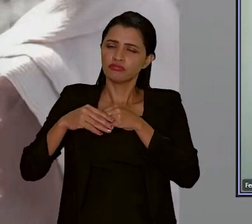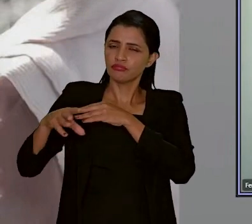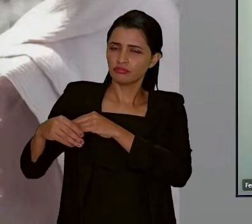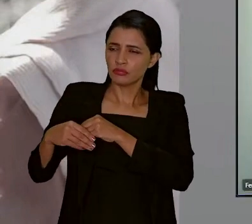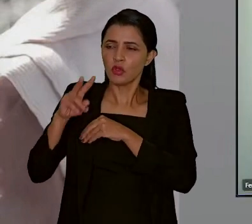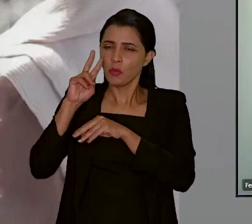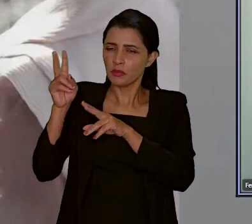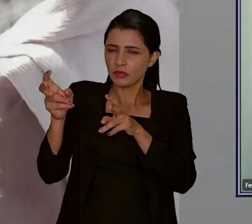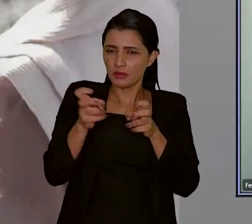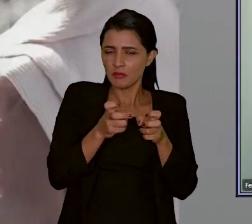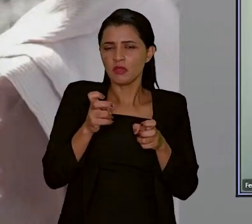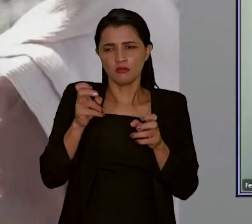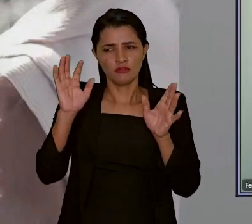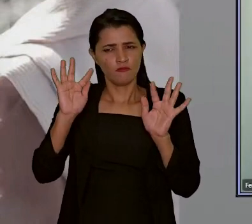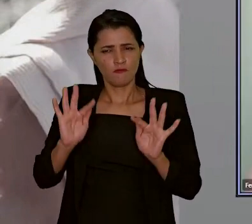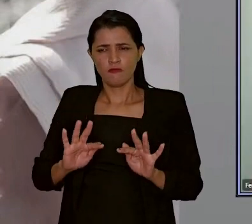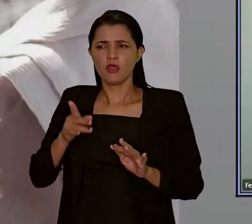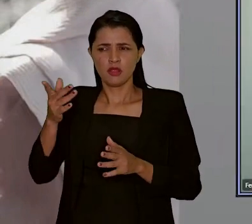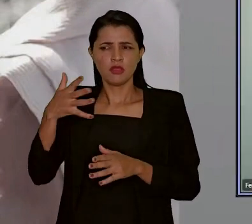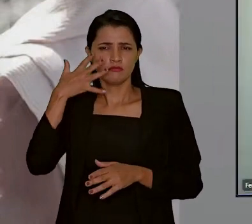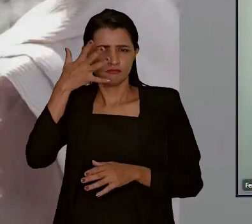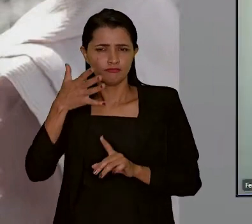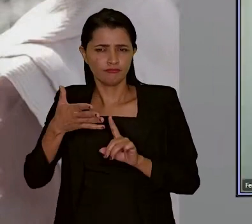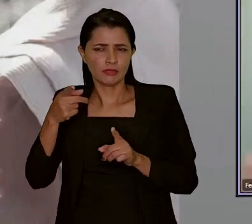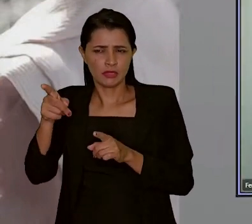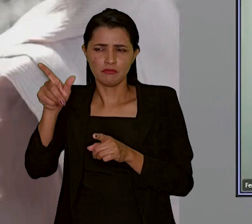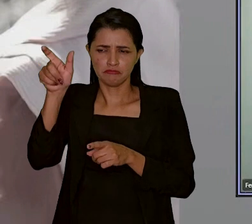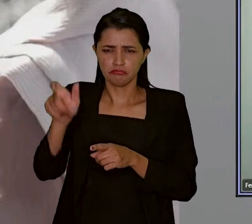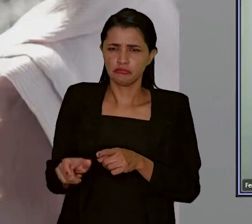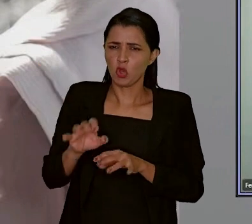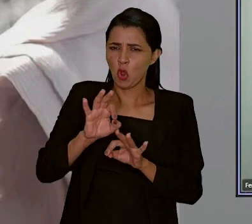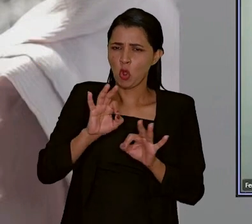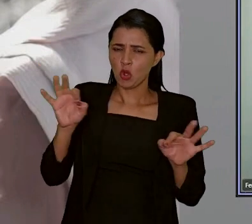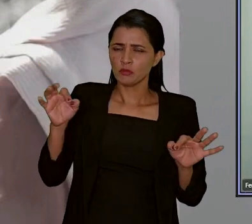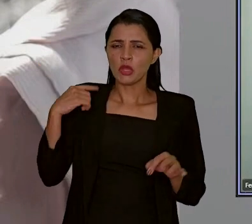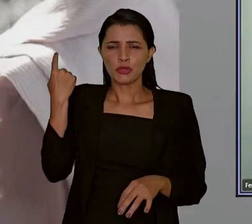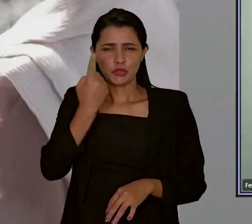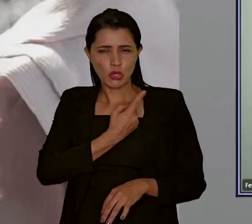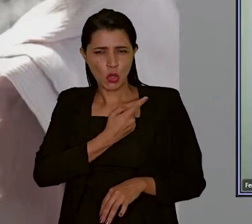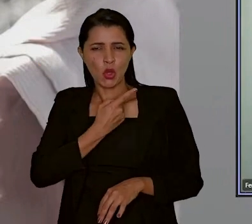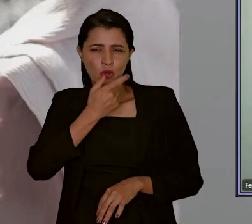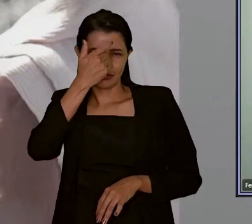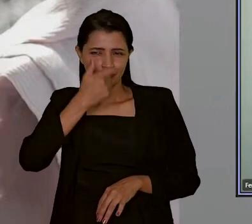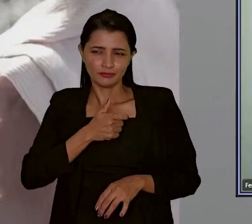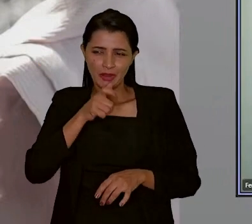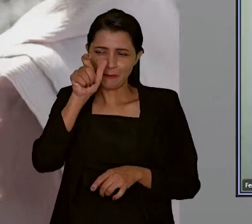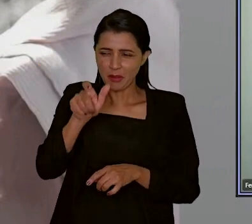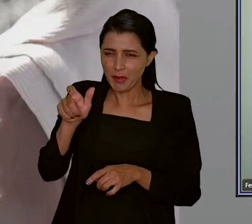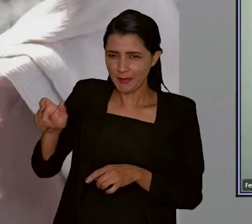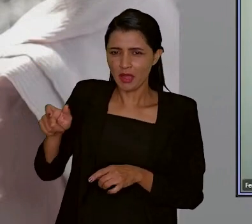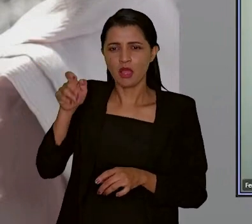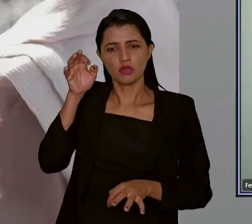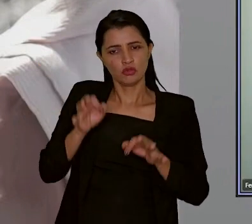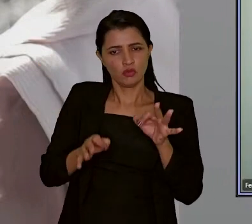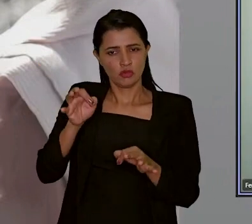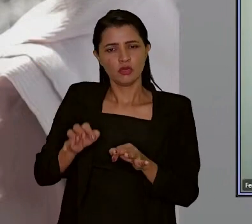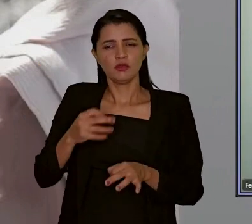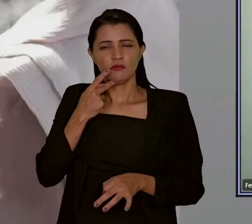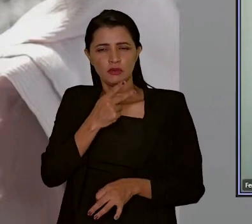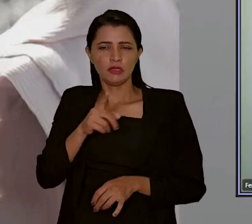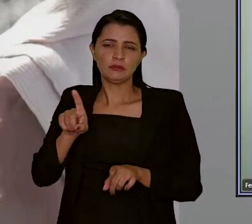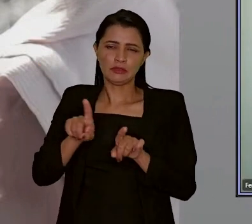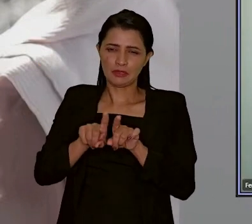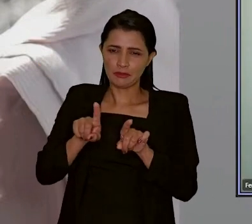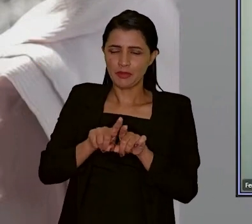Graciela. Todos nós juízes, né, e eu falo isso também pensando nos nossos juízes que estão assistindo, nós